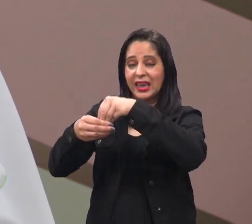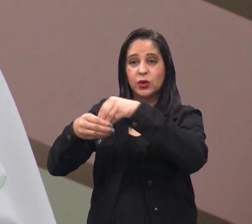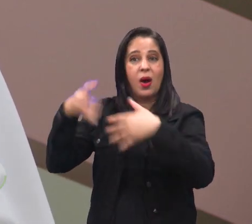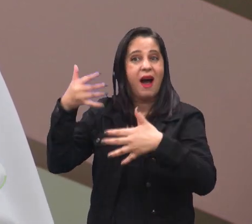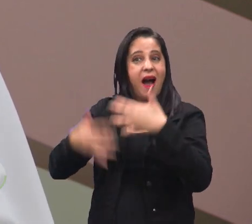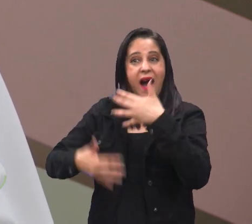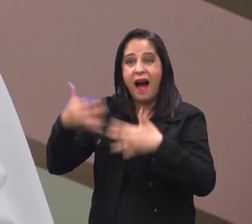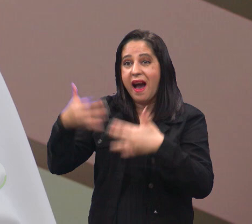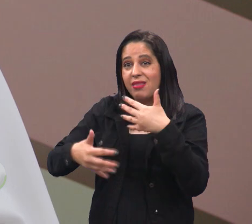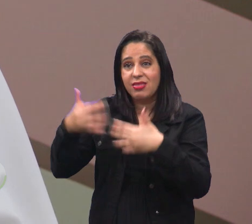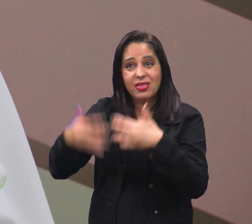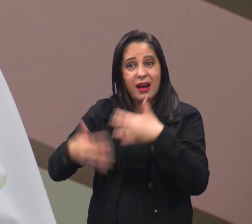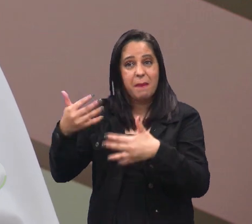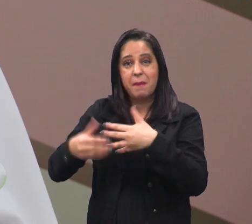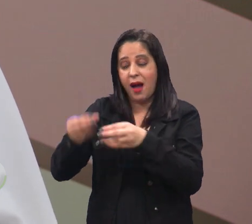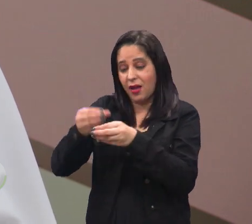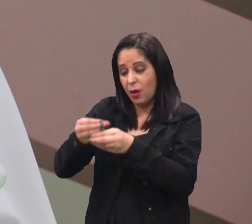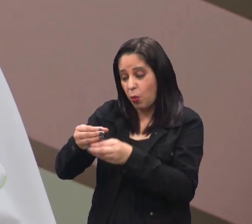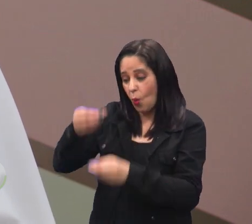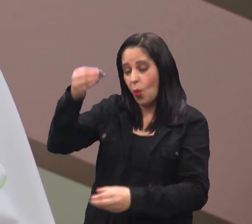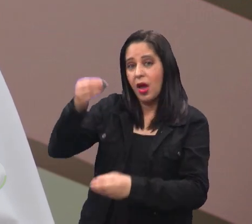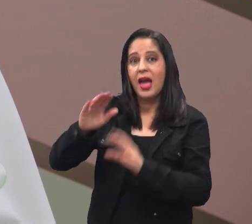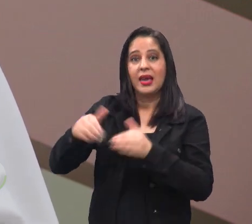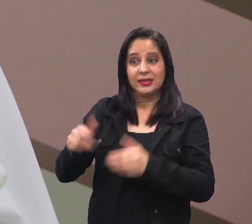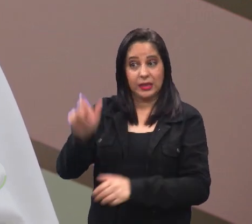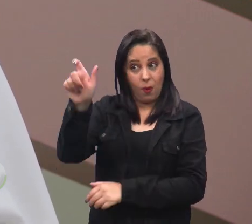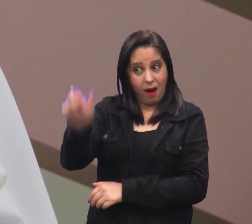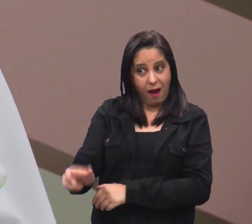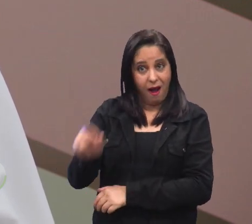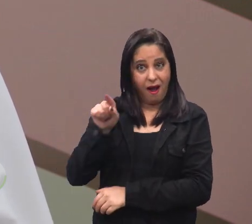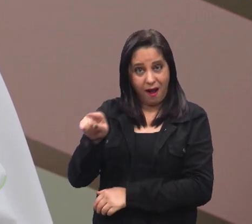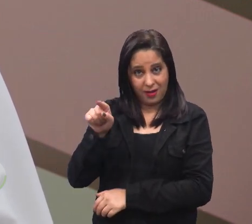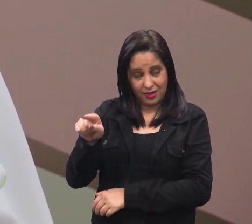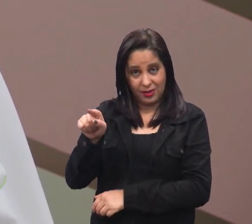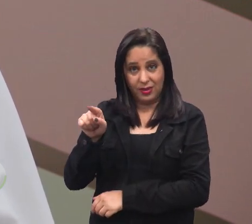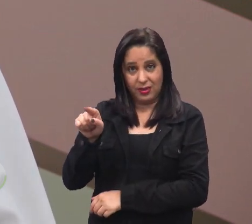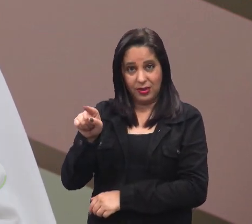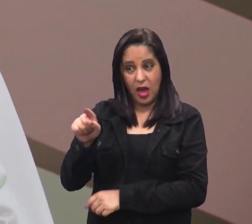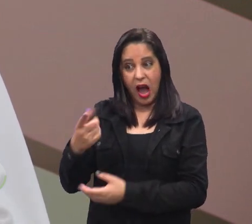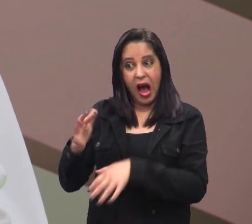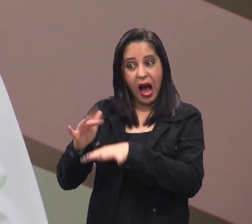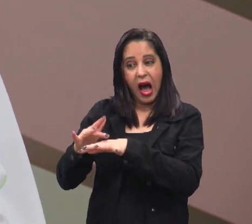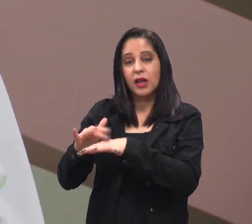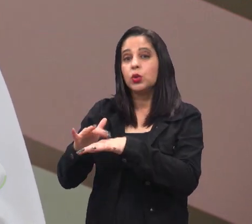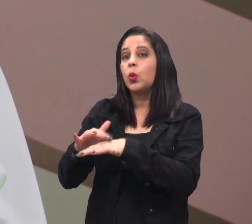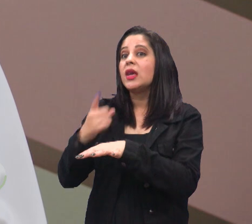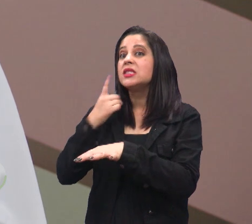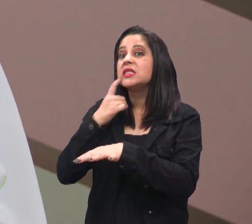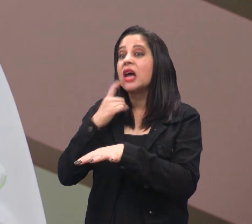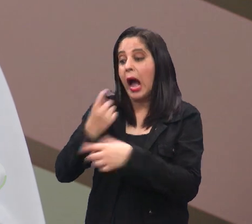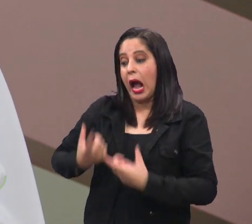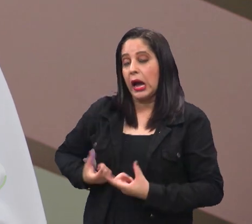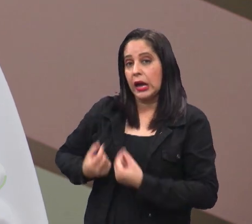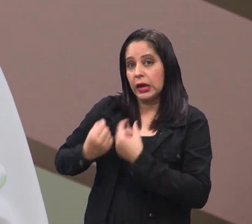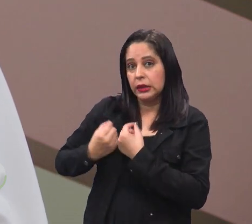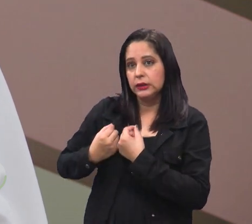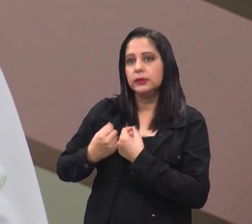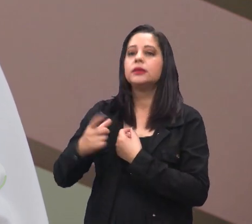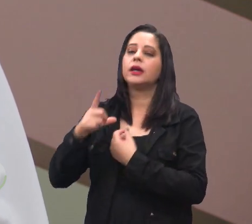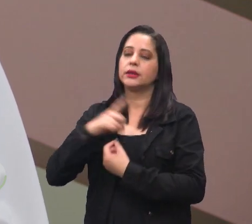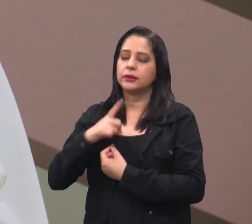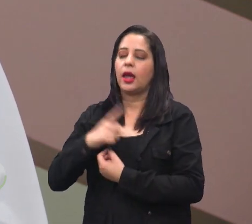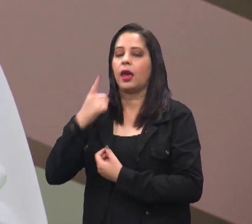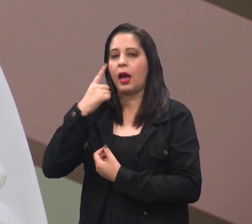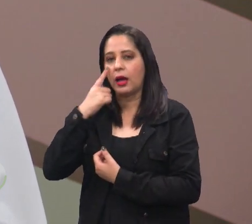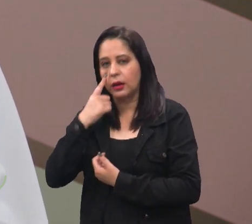o funcionamento da medula. Então, o paciente na leucemia, principalmente na leucemia aguda, ele vai ter anemia, ele